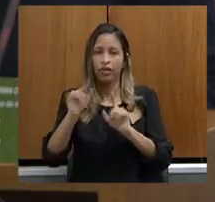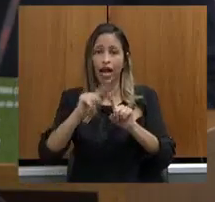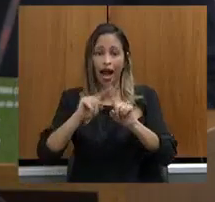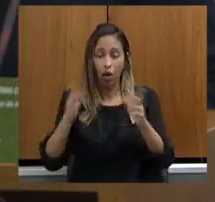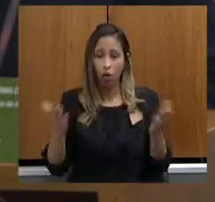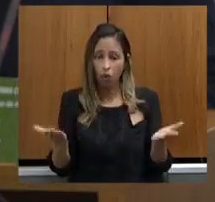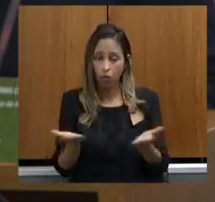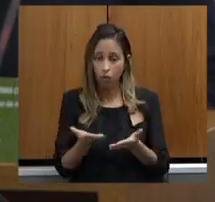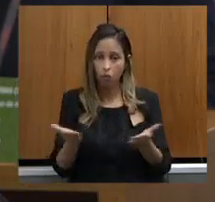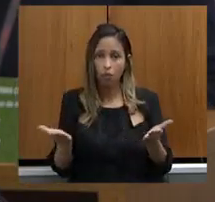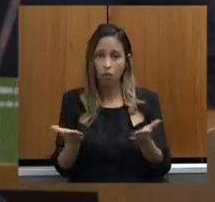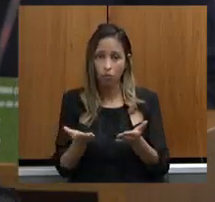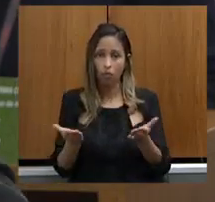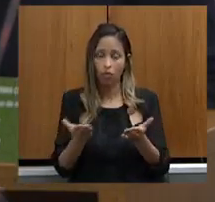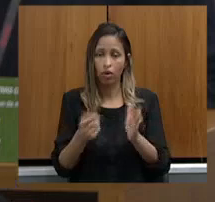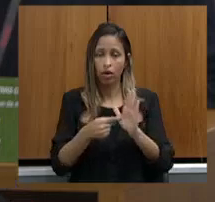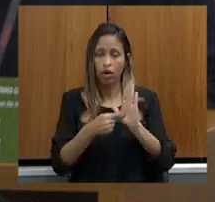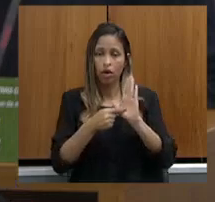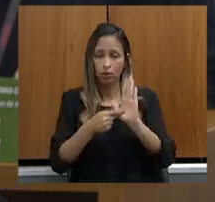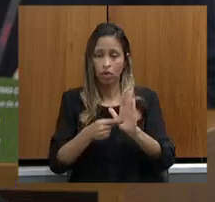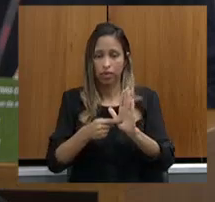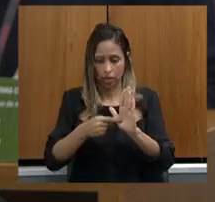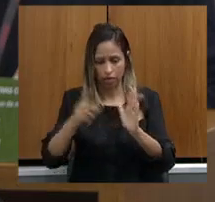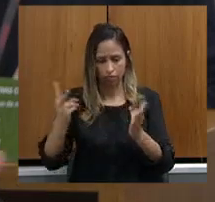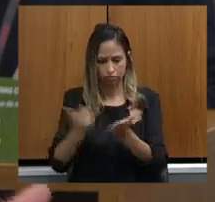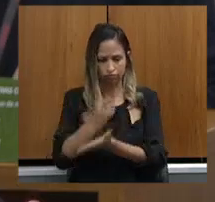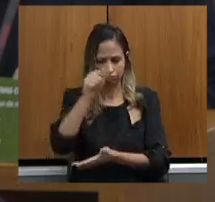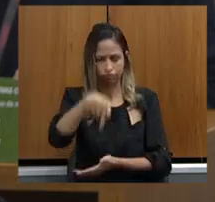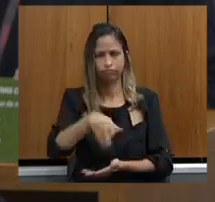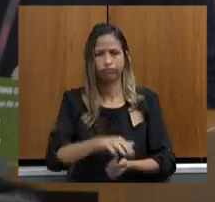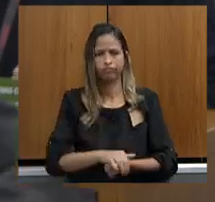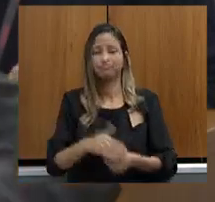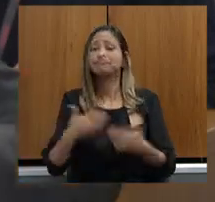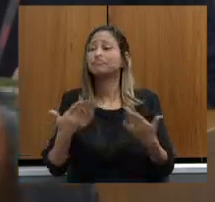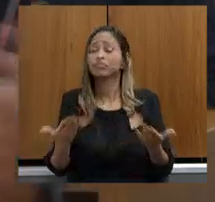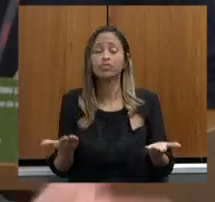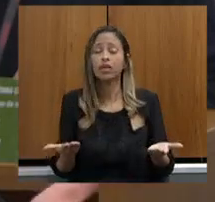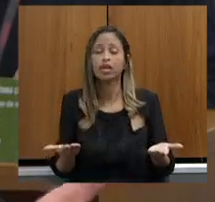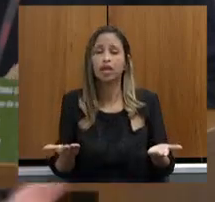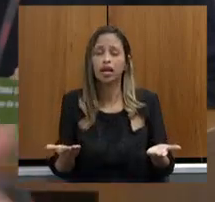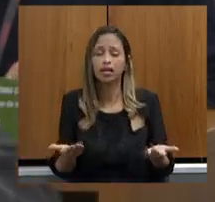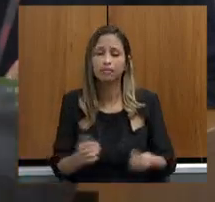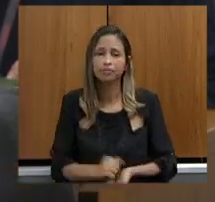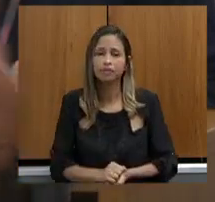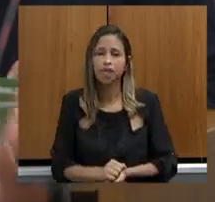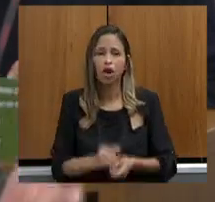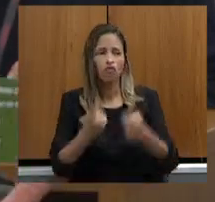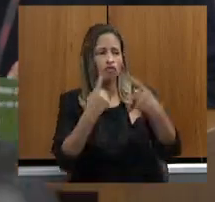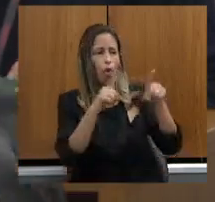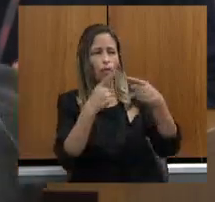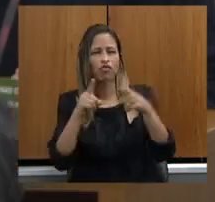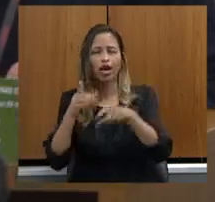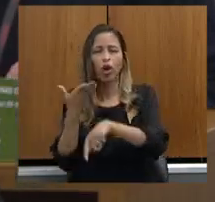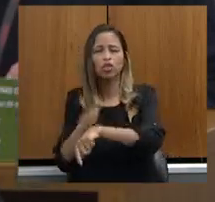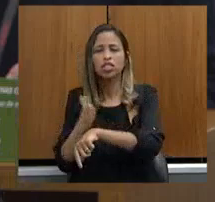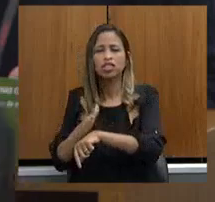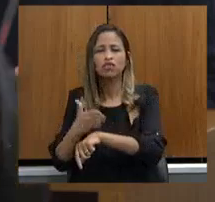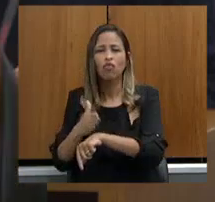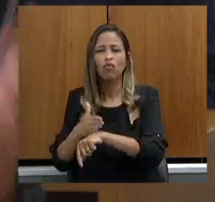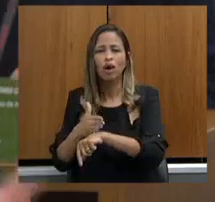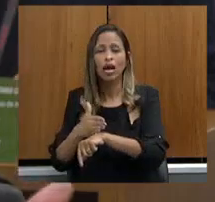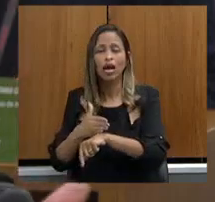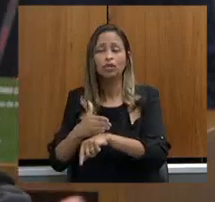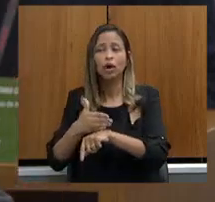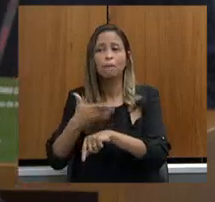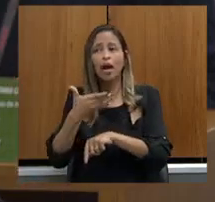chegou a hora de mostrar que veio e aí Como provocar o desenvolvimento a